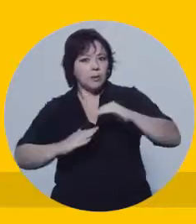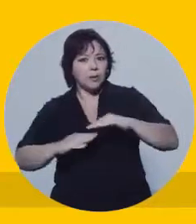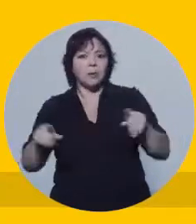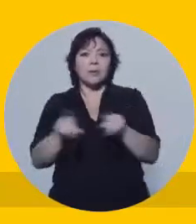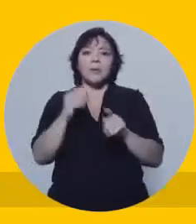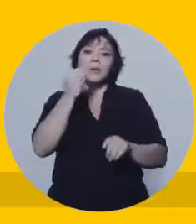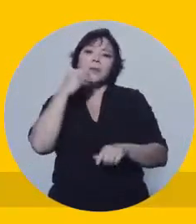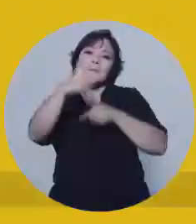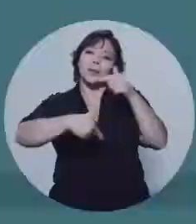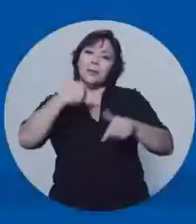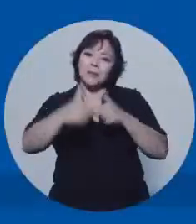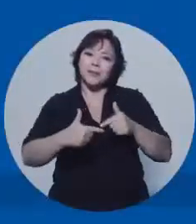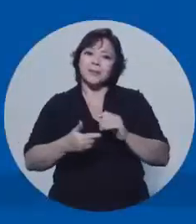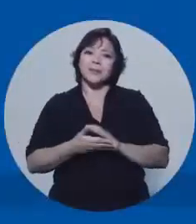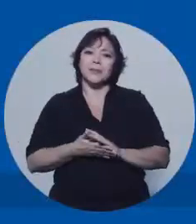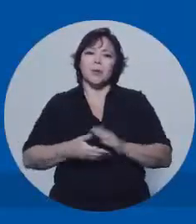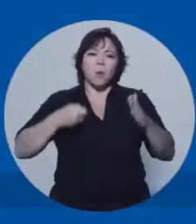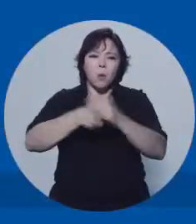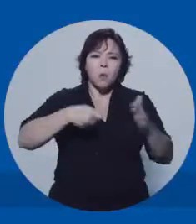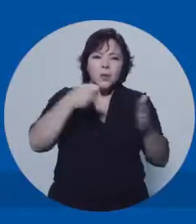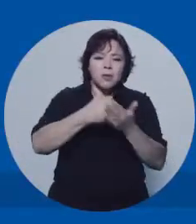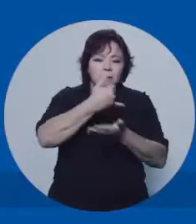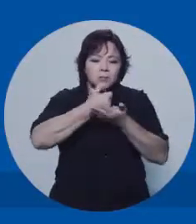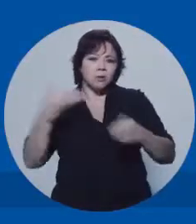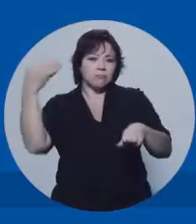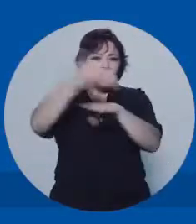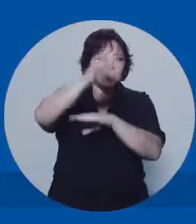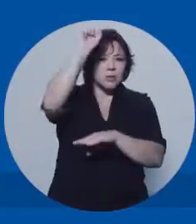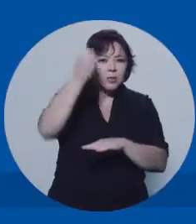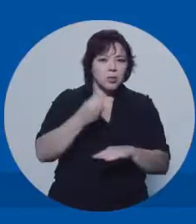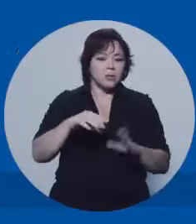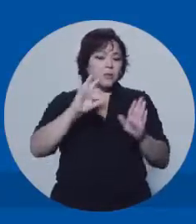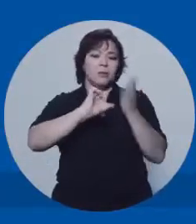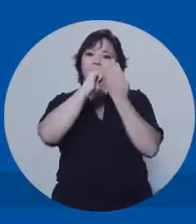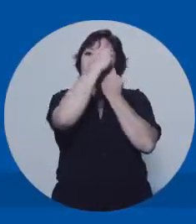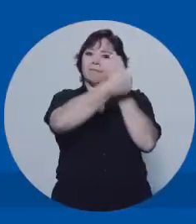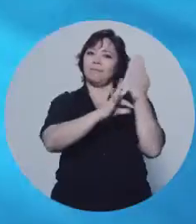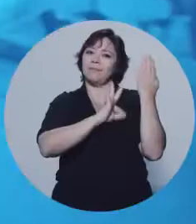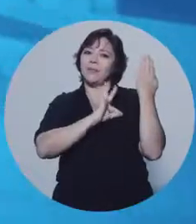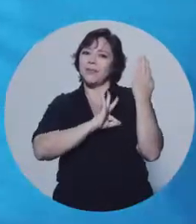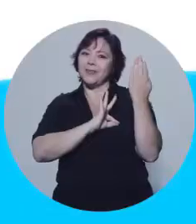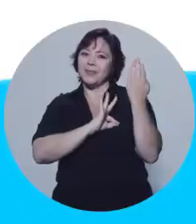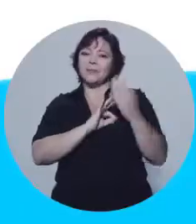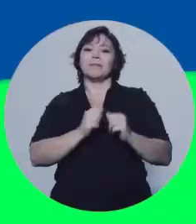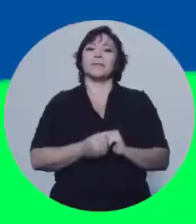e oportunidades de trabalho. Combater a entrada de drogas no estado com a polícia de divisa.